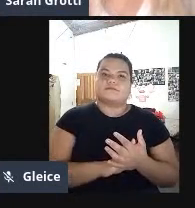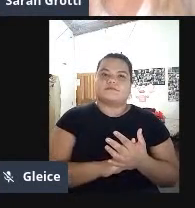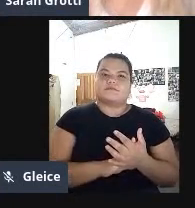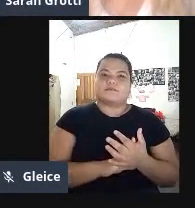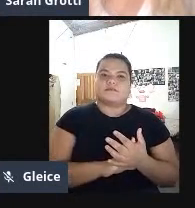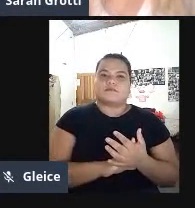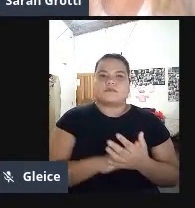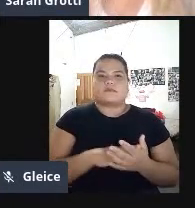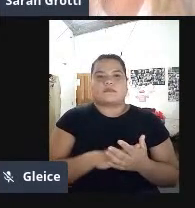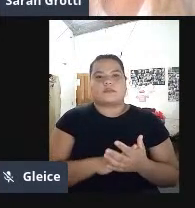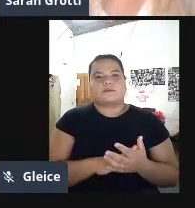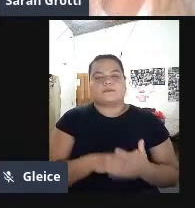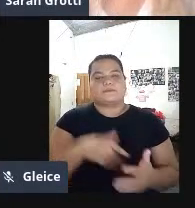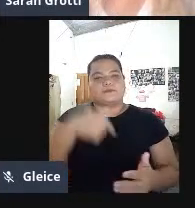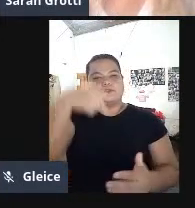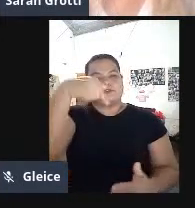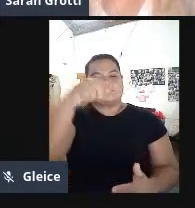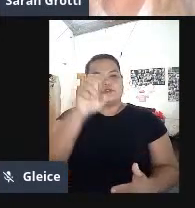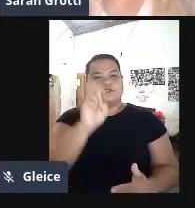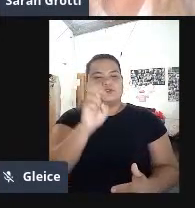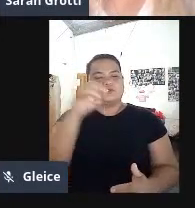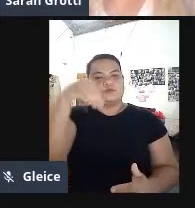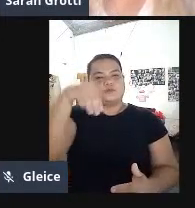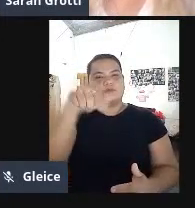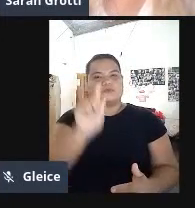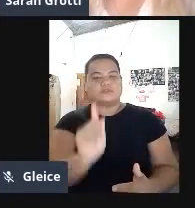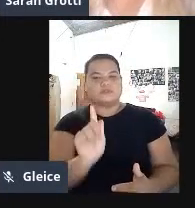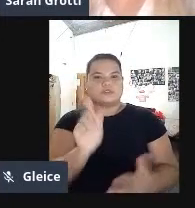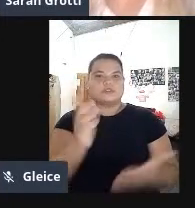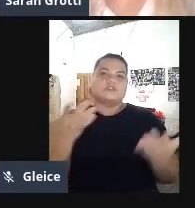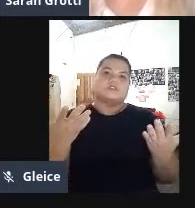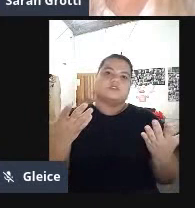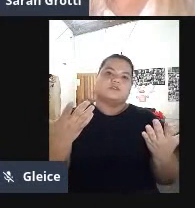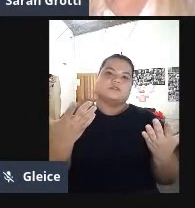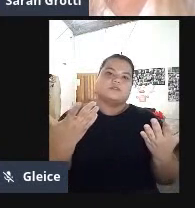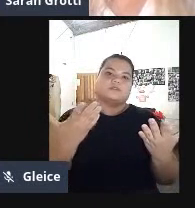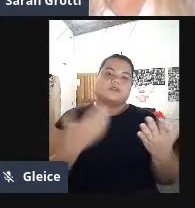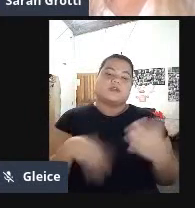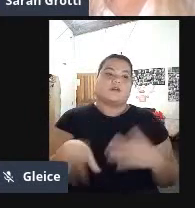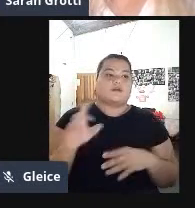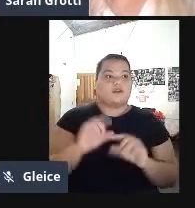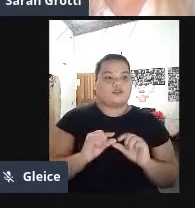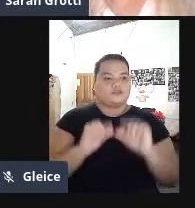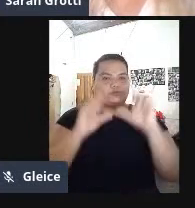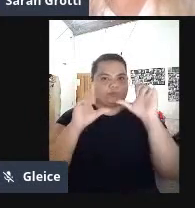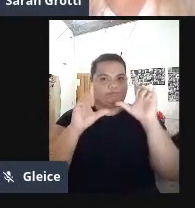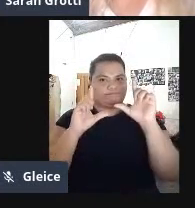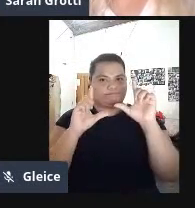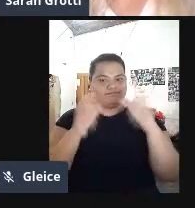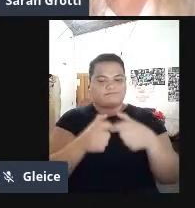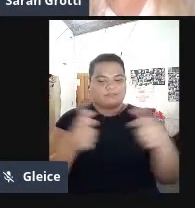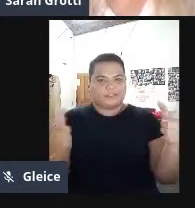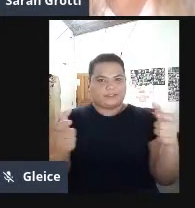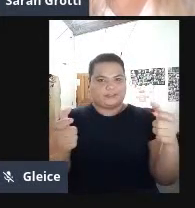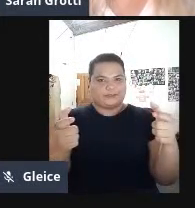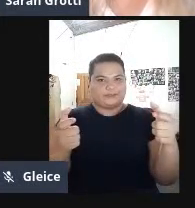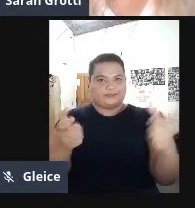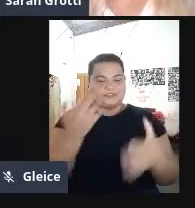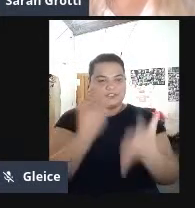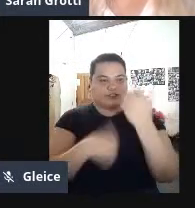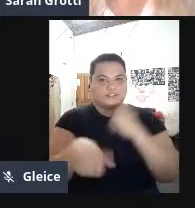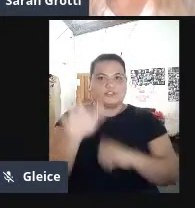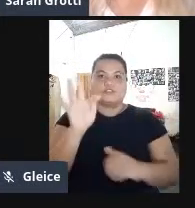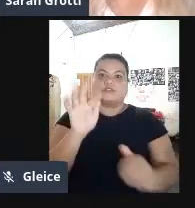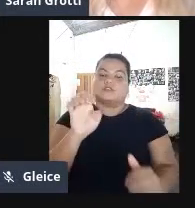75 miligramas de vitamina C aumenta a absorção de ferro não M em até 3 a 4 vezes. É muita